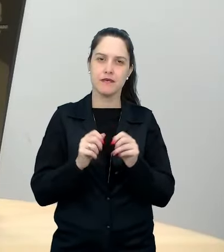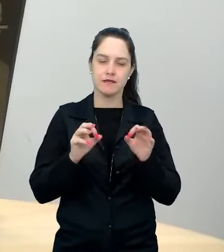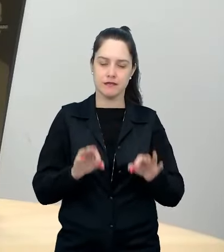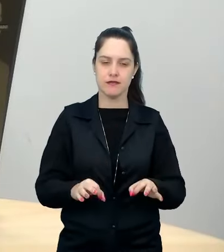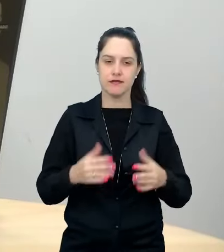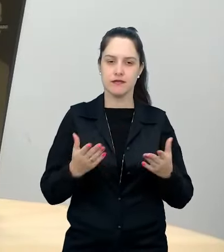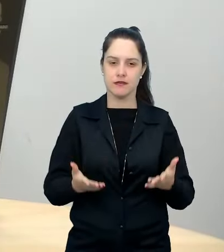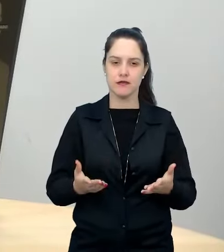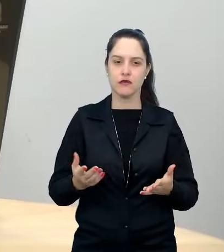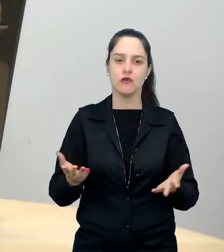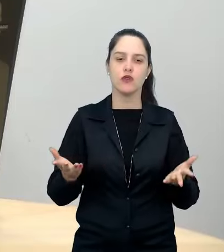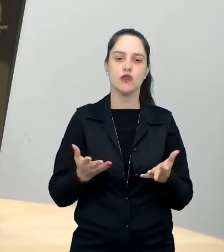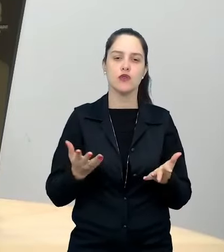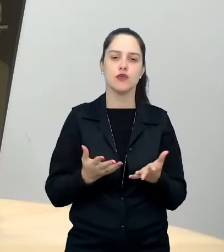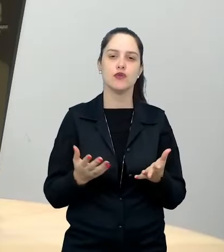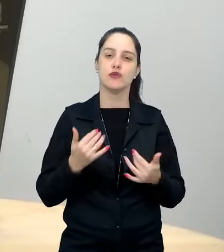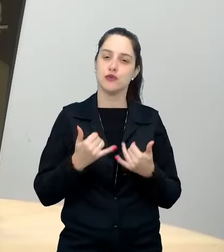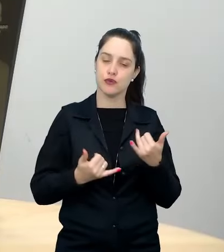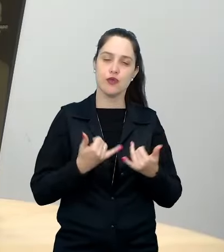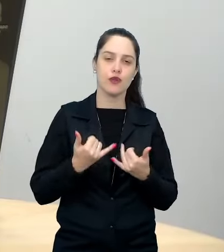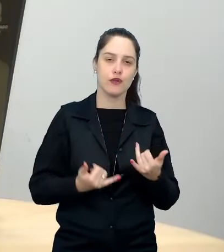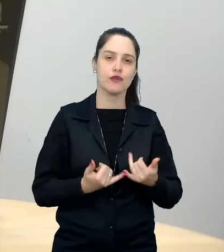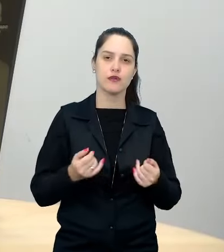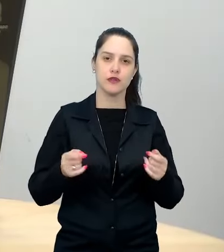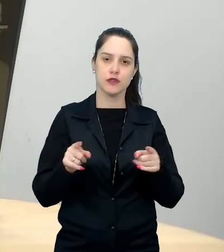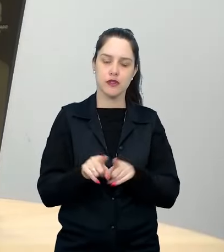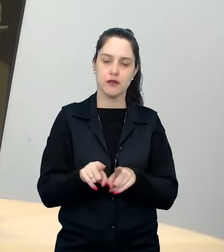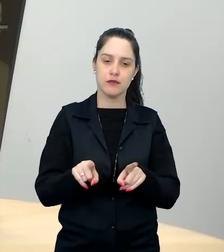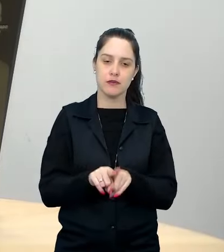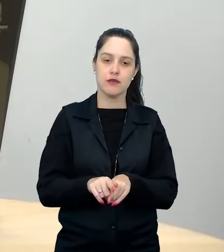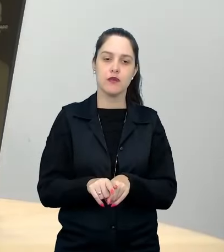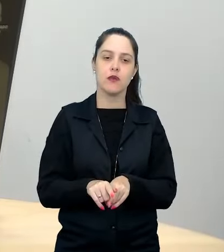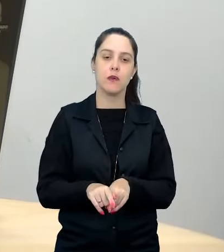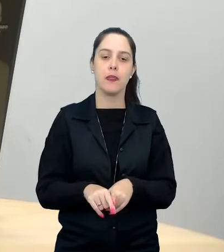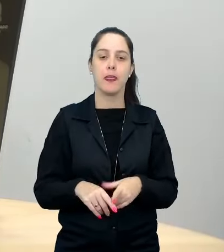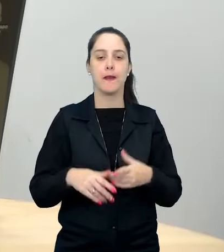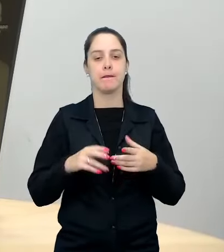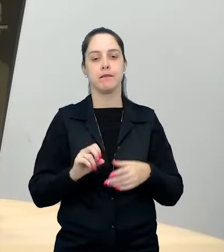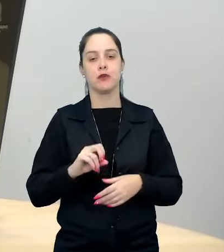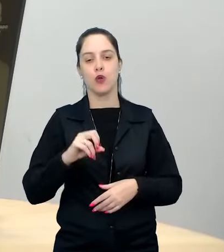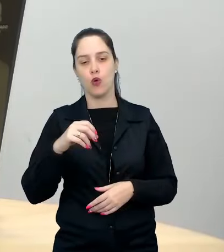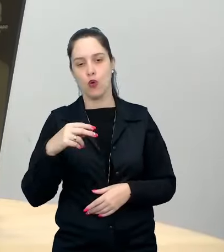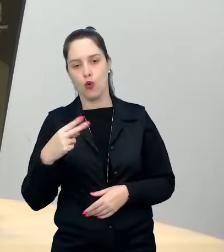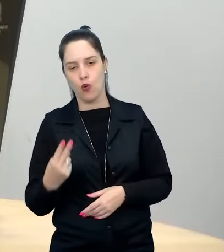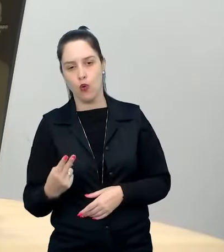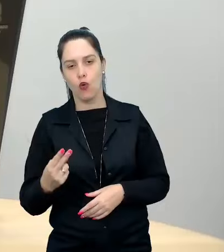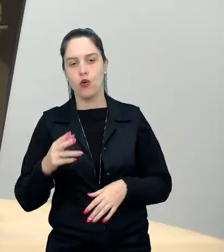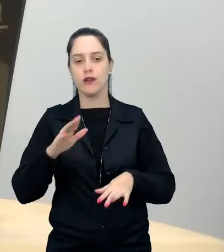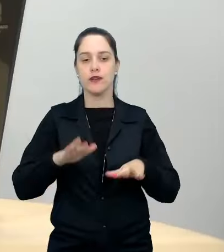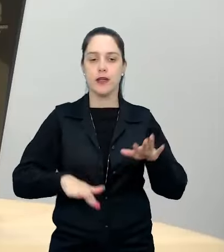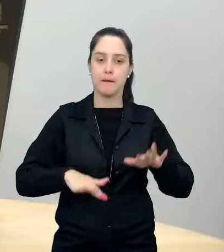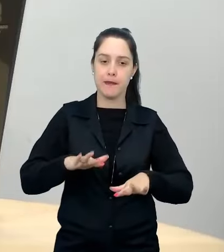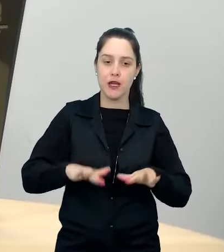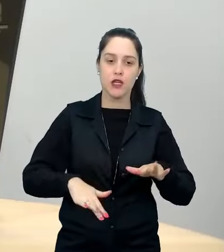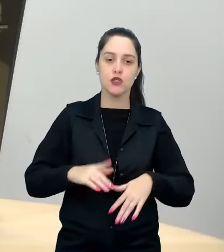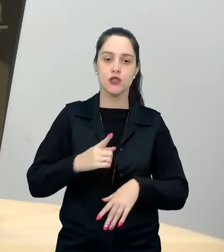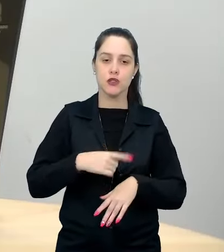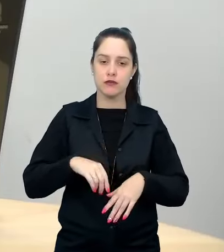gamificação. E os jogos, né, nesse sentido, eles podem ser plugados ou desplugado, depende da organização, do que vocês